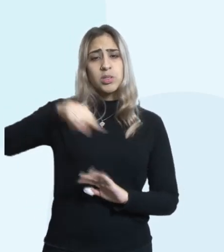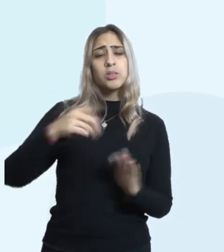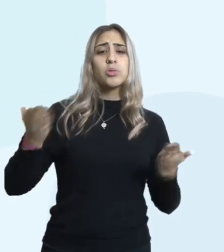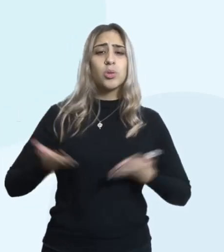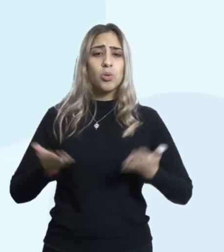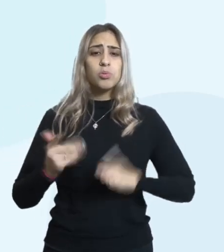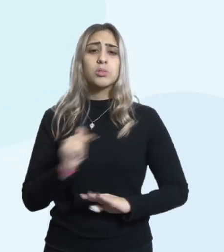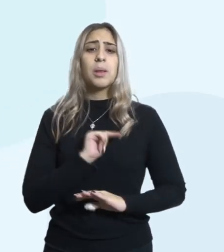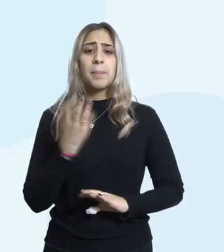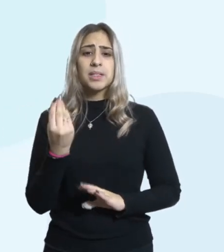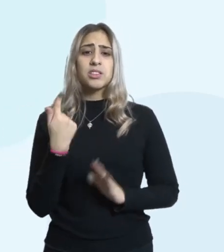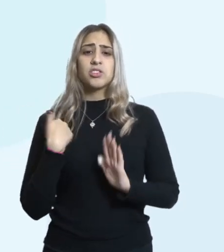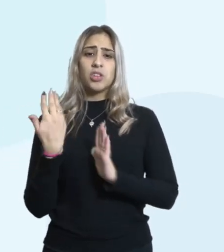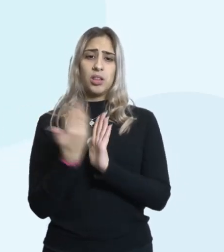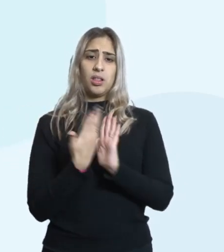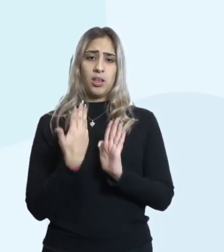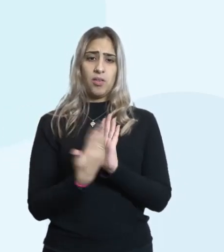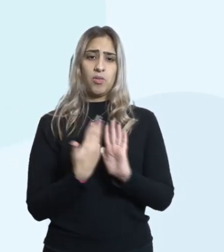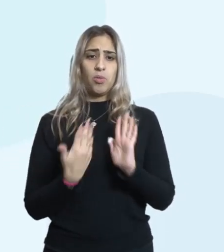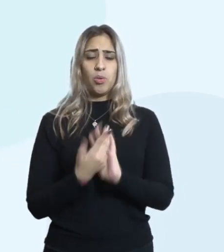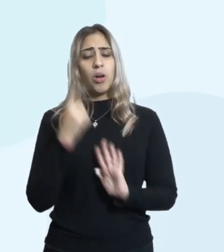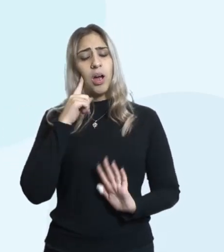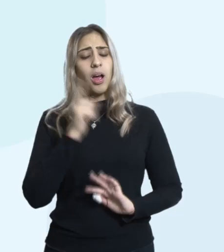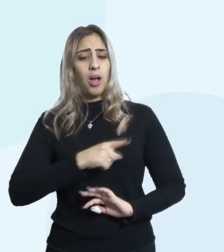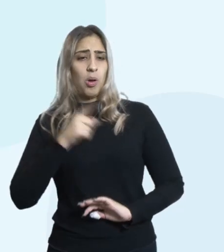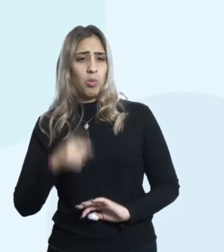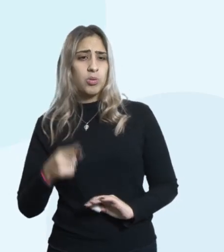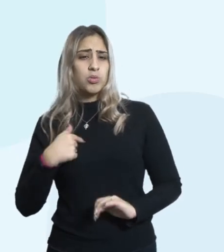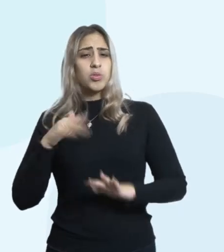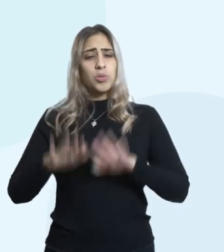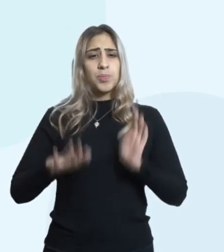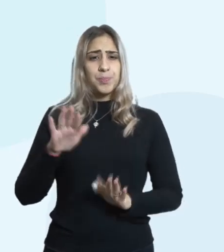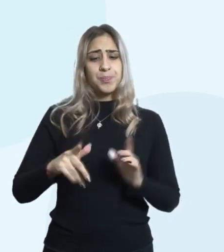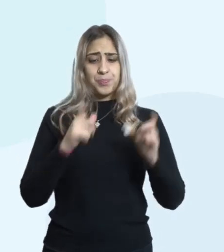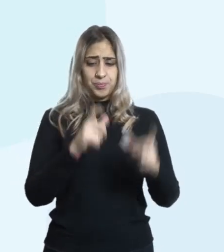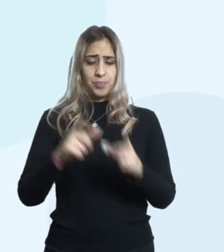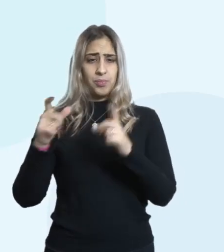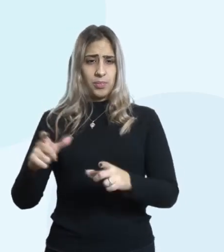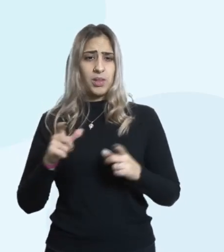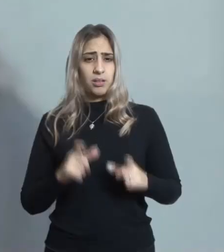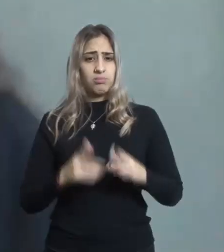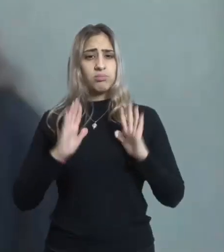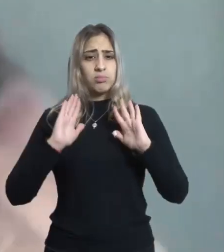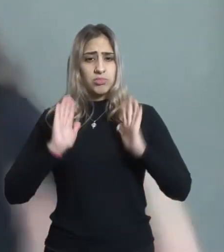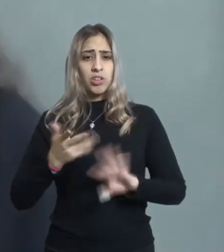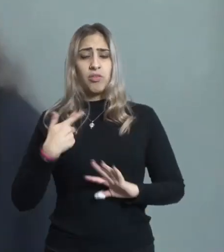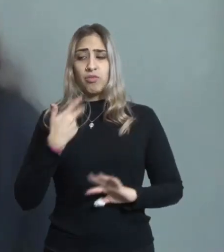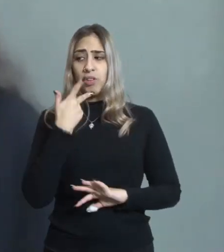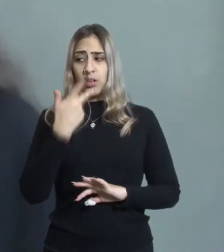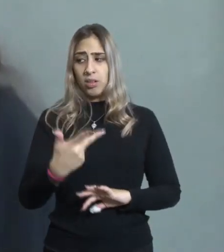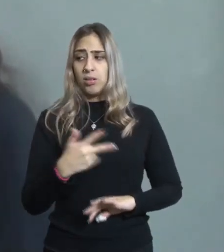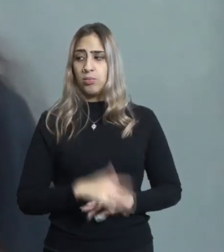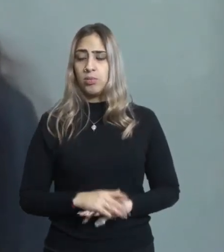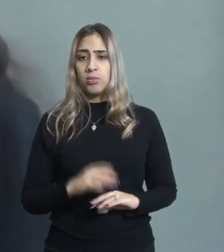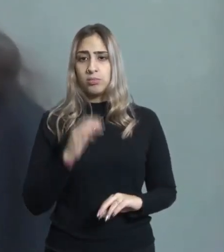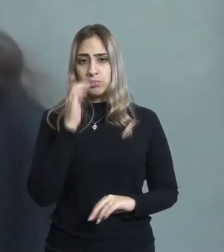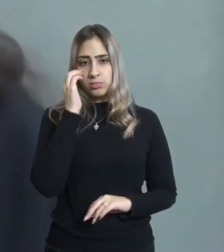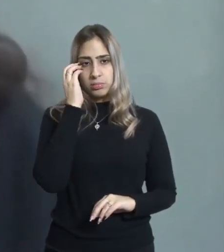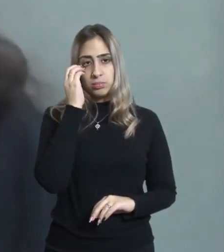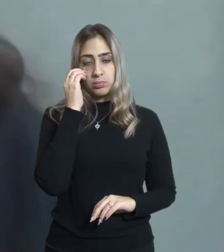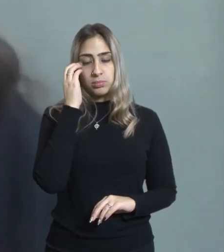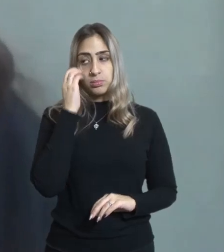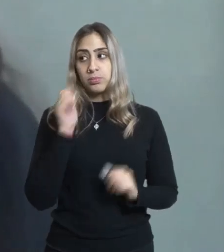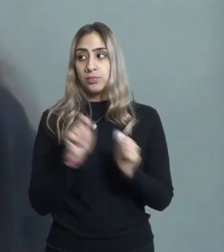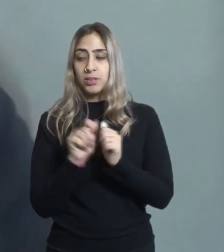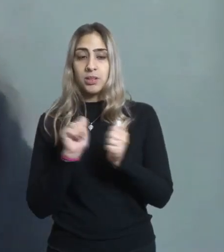há muitos livros em áudio. Algumas instituições que a Dina já citou fazem a adaptação